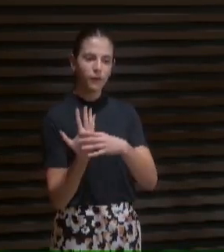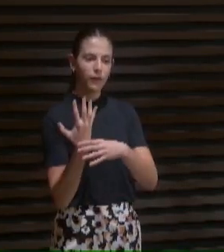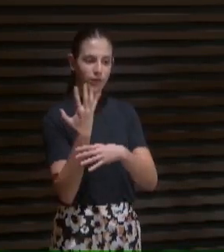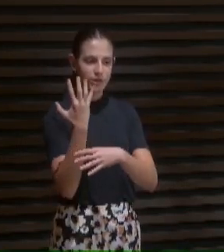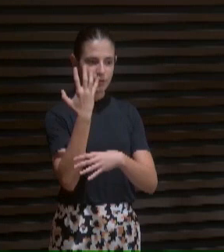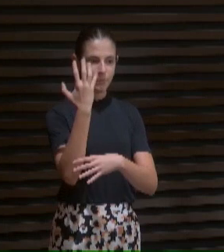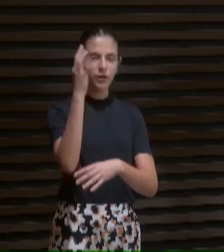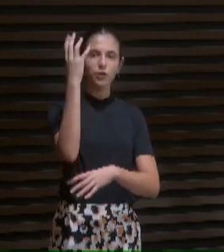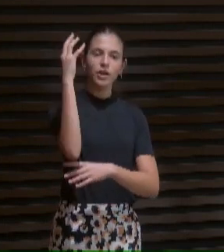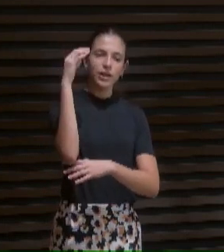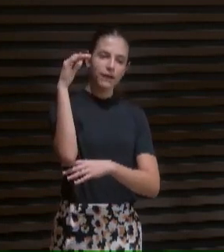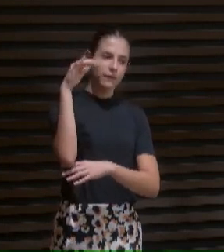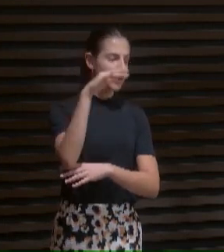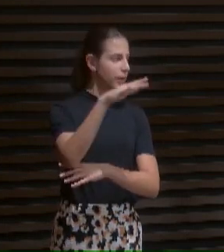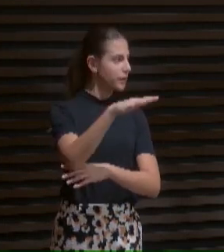figueira florescer,